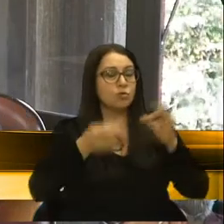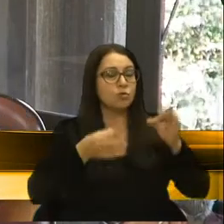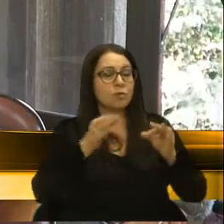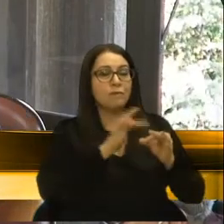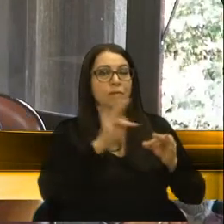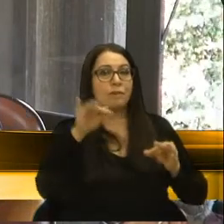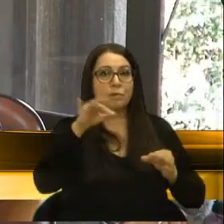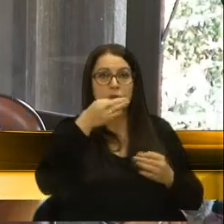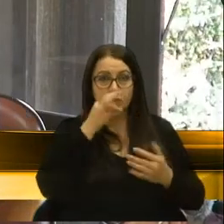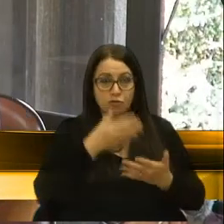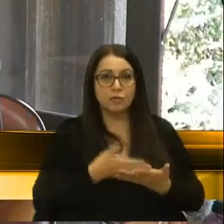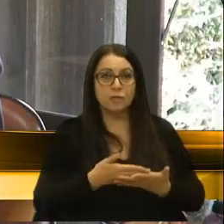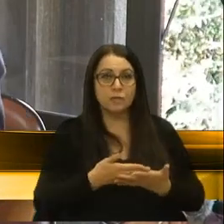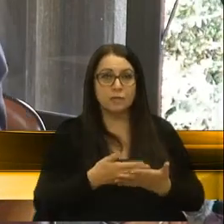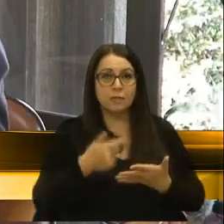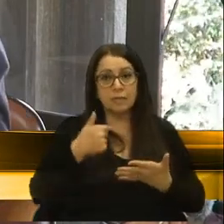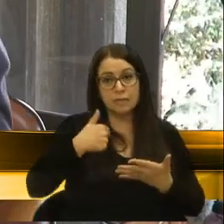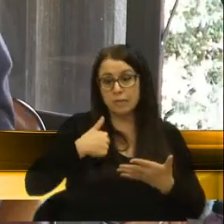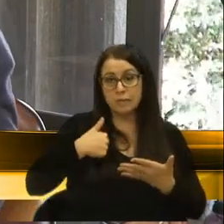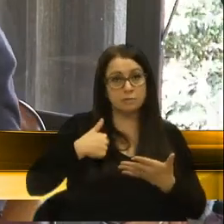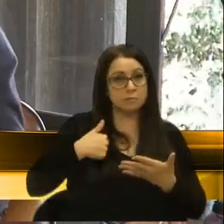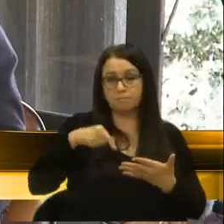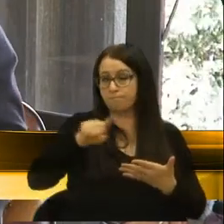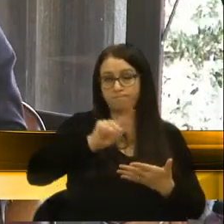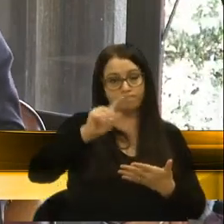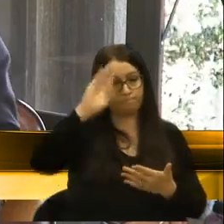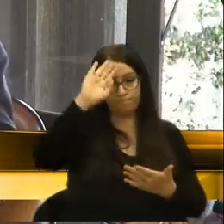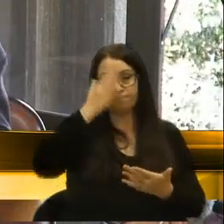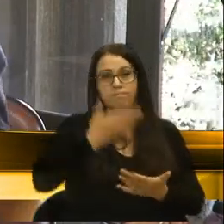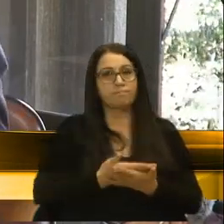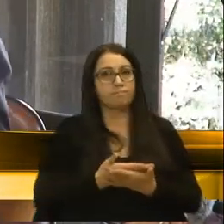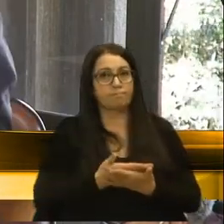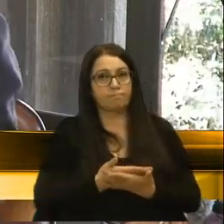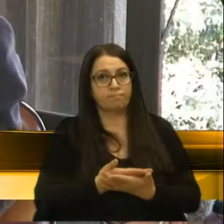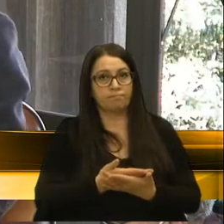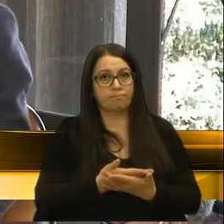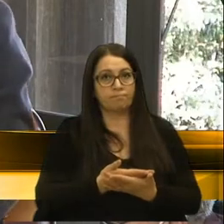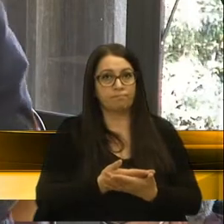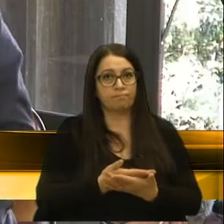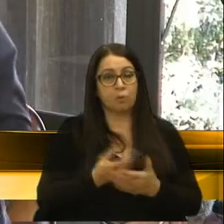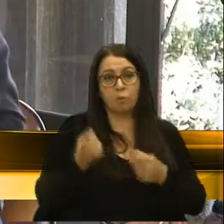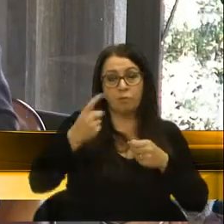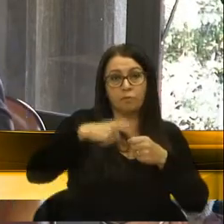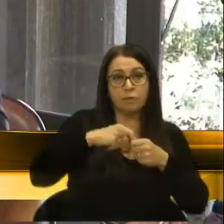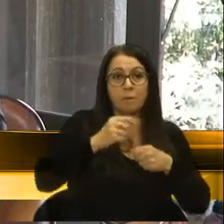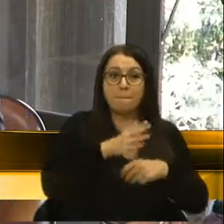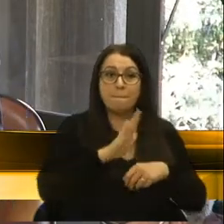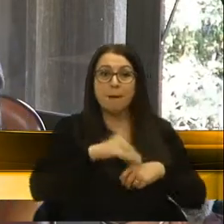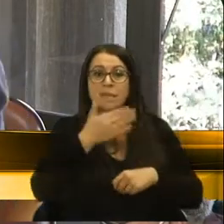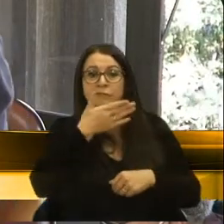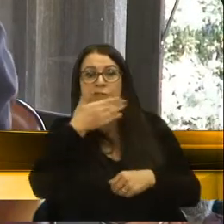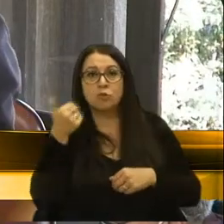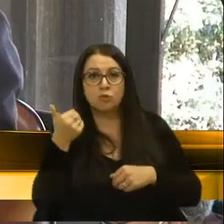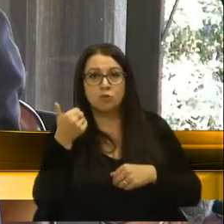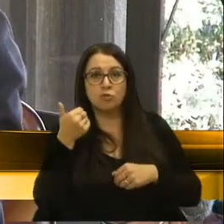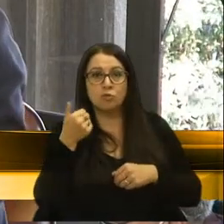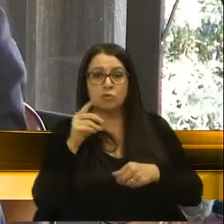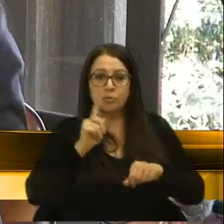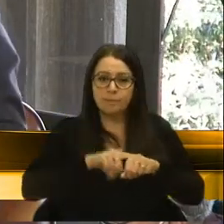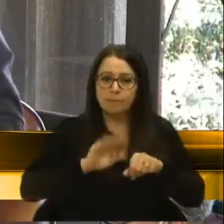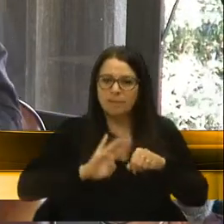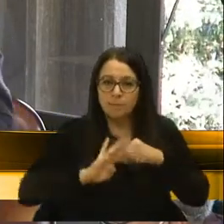Sul. Que eu não acredito, né, por um convênio ser mais vantajoso, época de